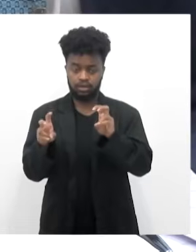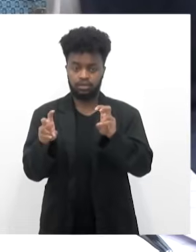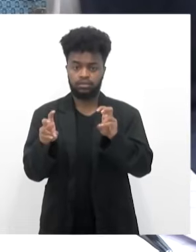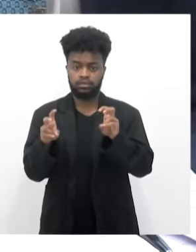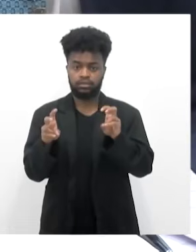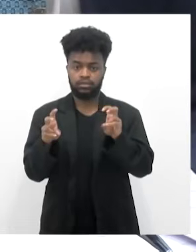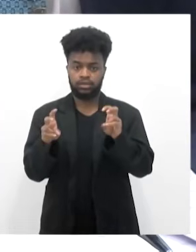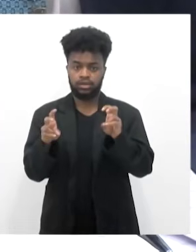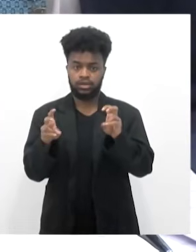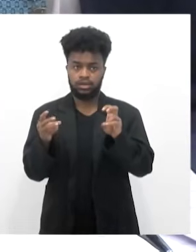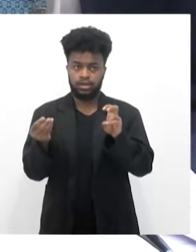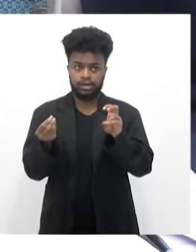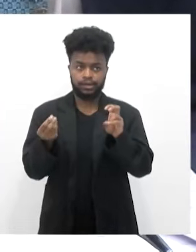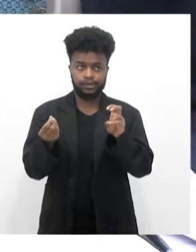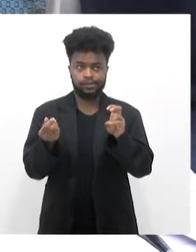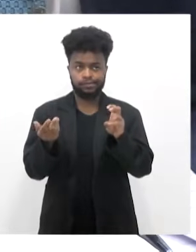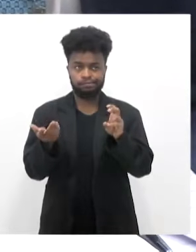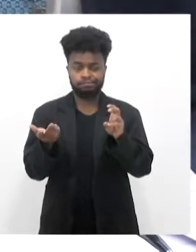que